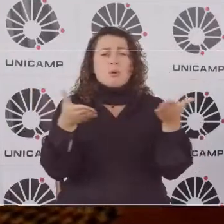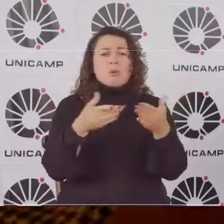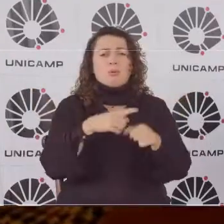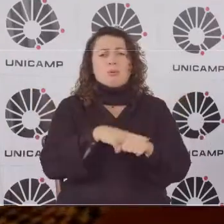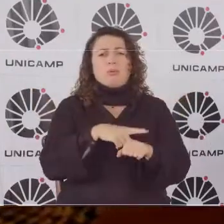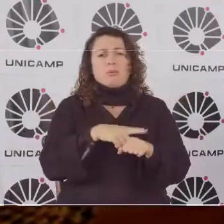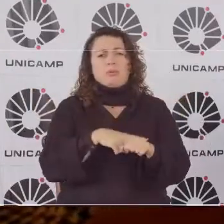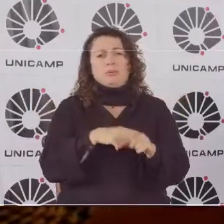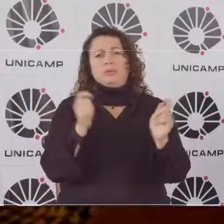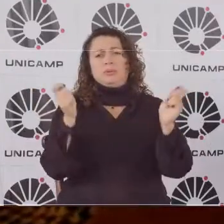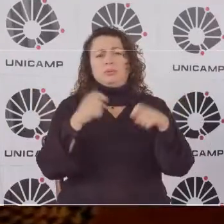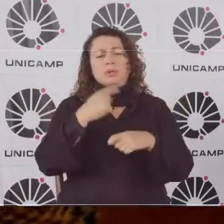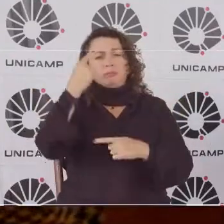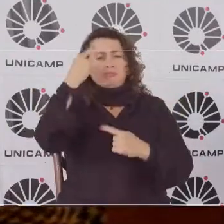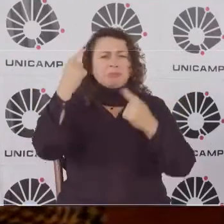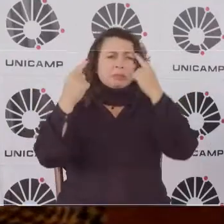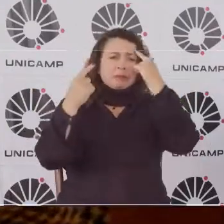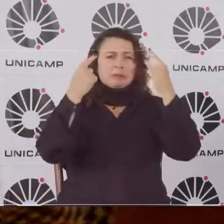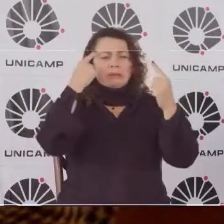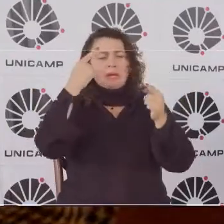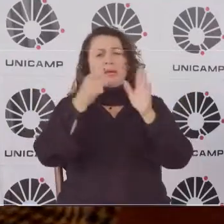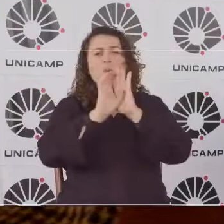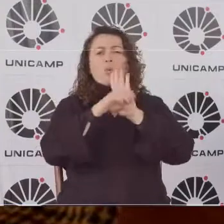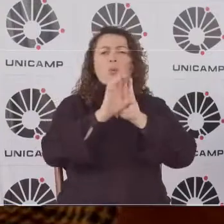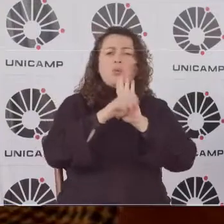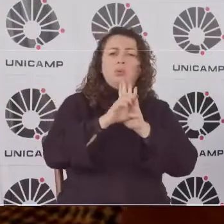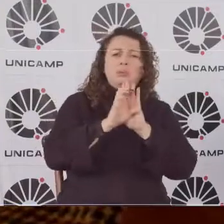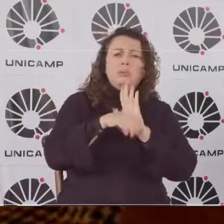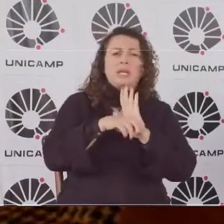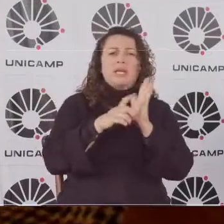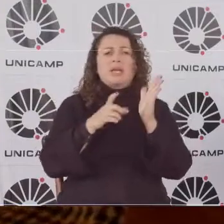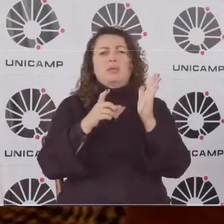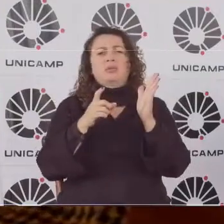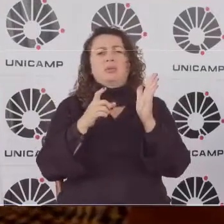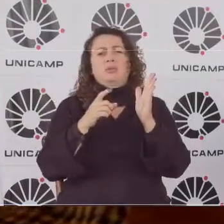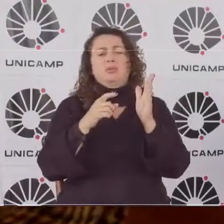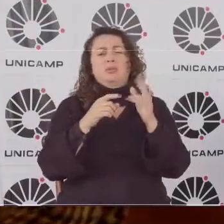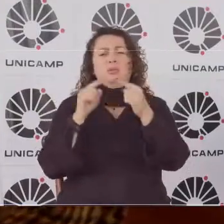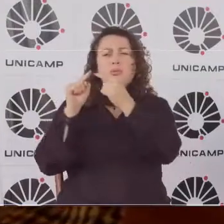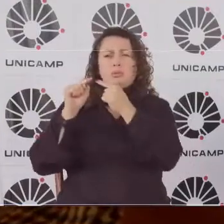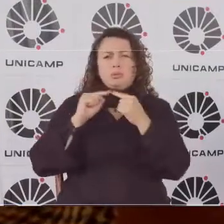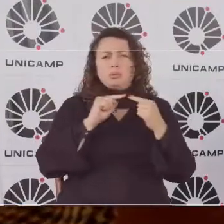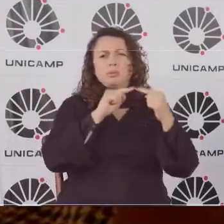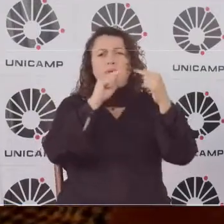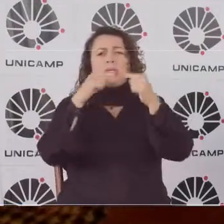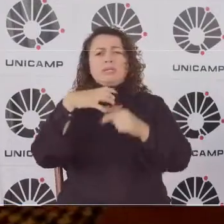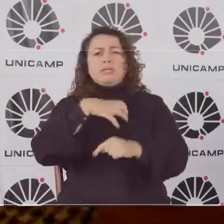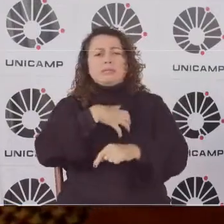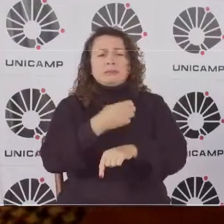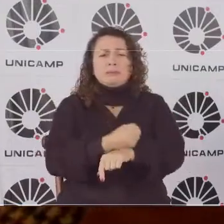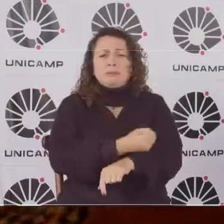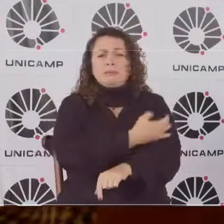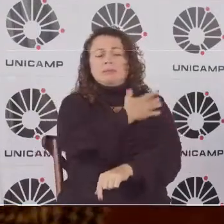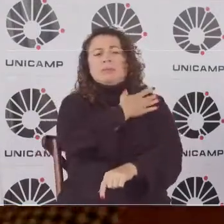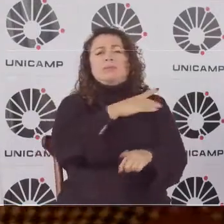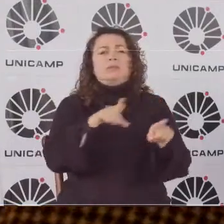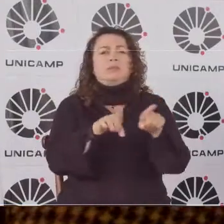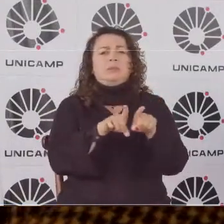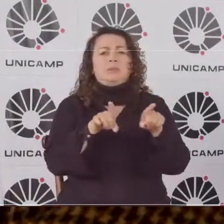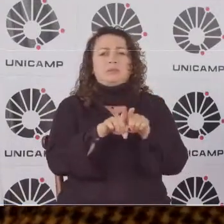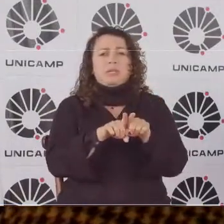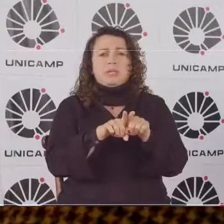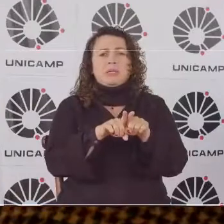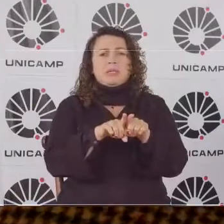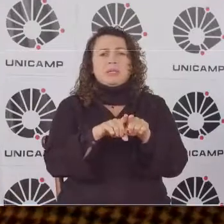as medidas das ideias dos conceitos das afeições e sentimentos que lhe dão a consistência